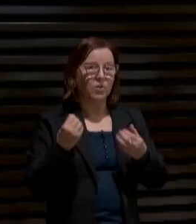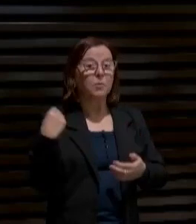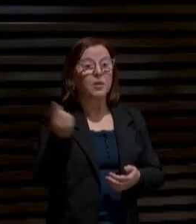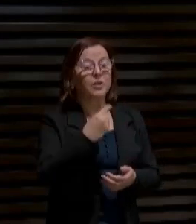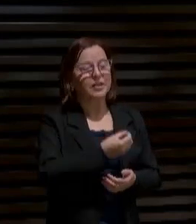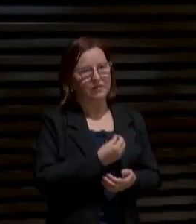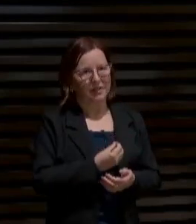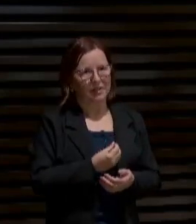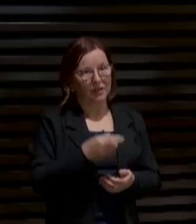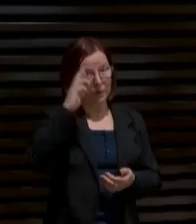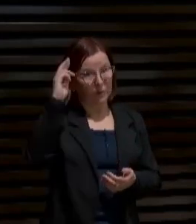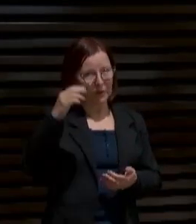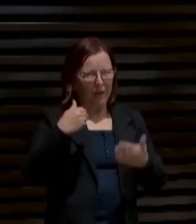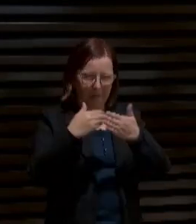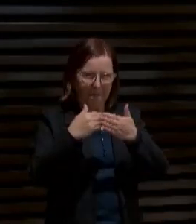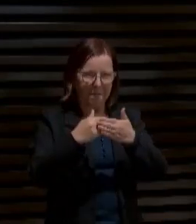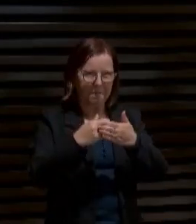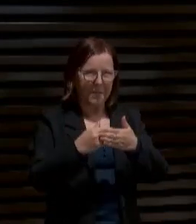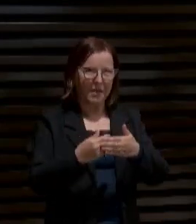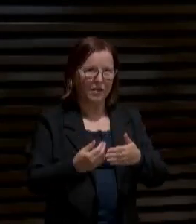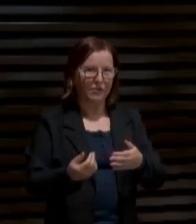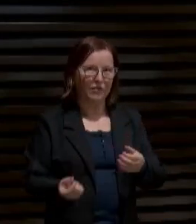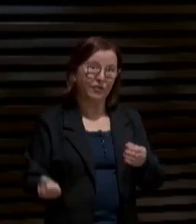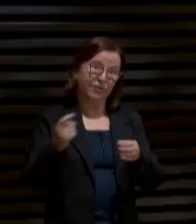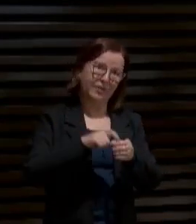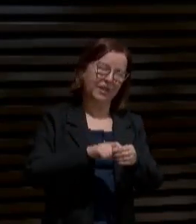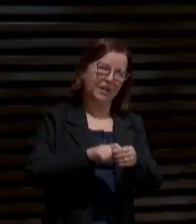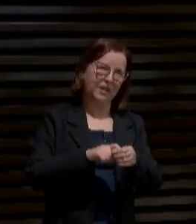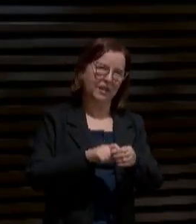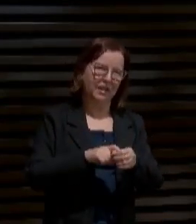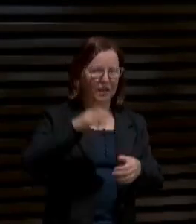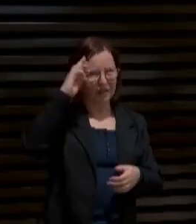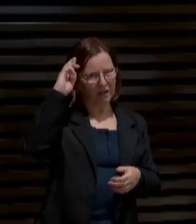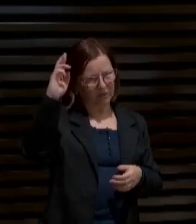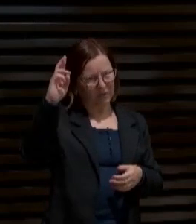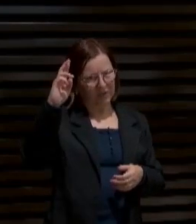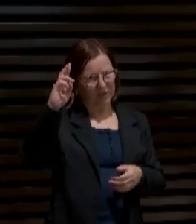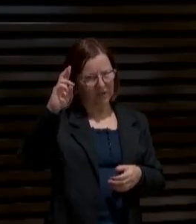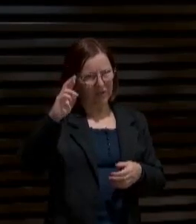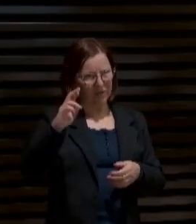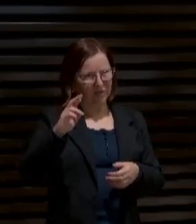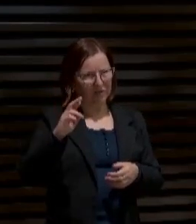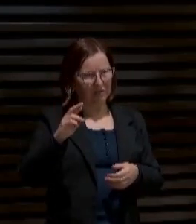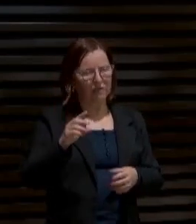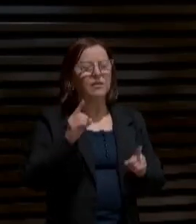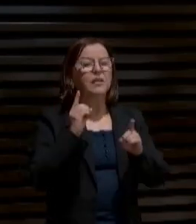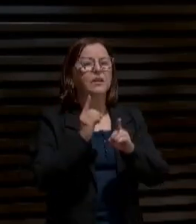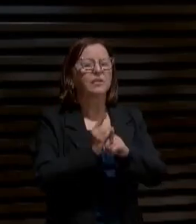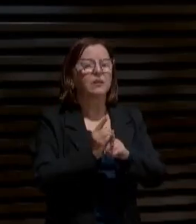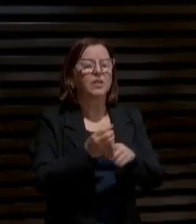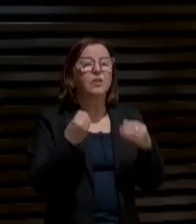portas será que quando ele tô tava encontrar a fé só que ele vai encontrar a igreja que jeito dormindo misturada